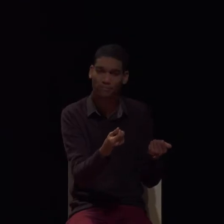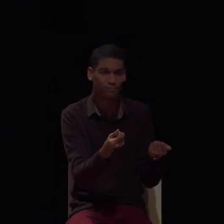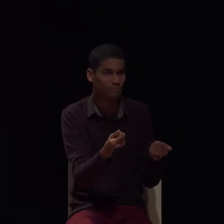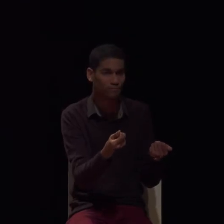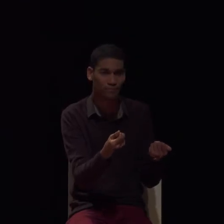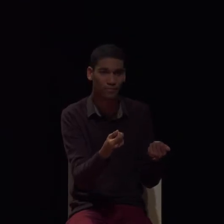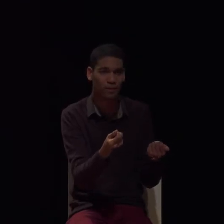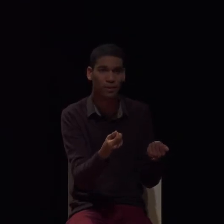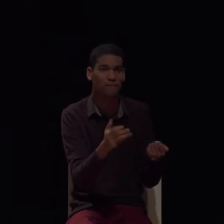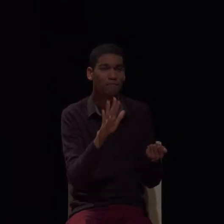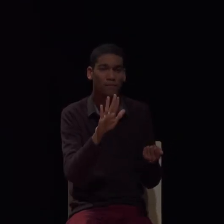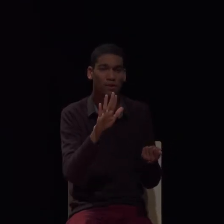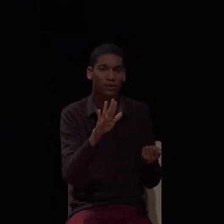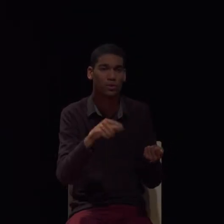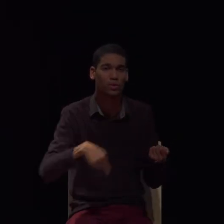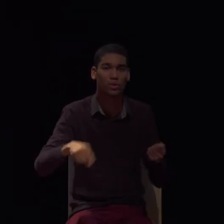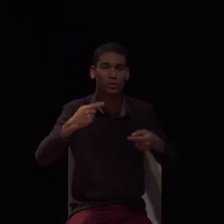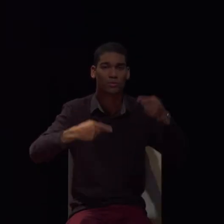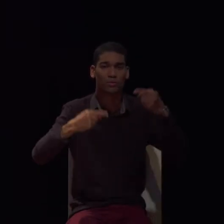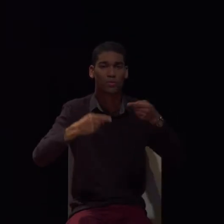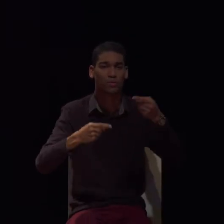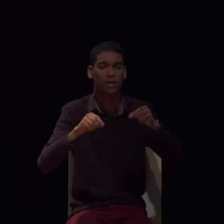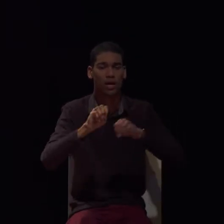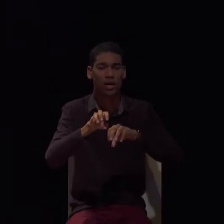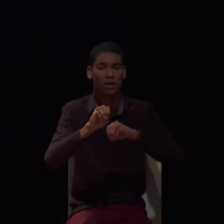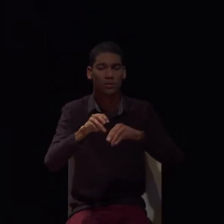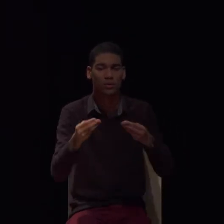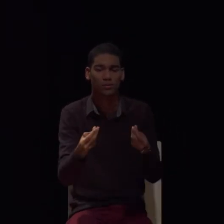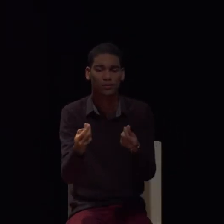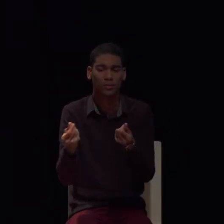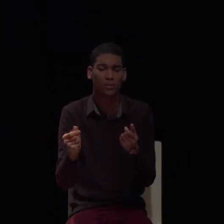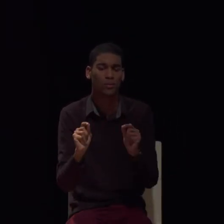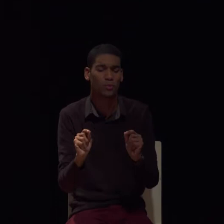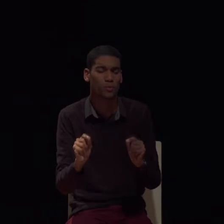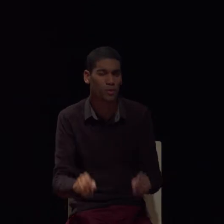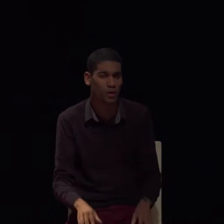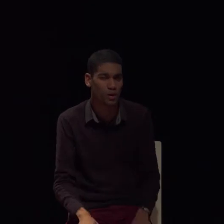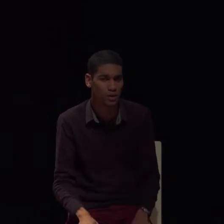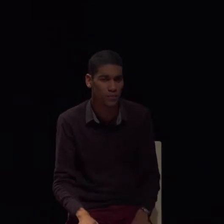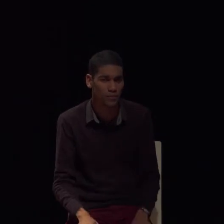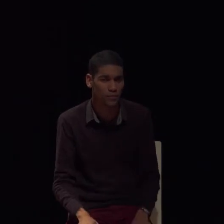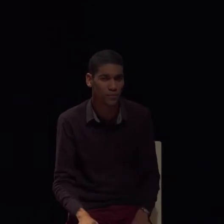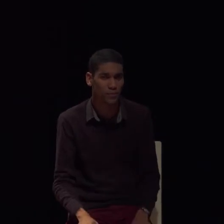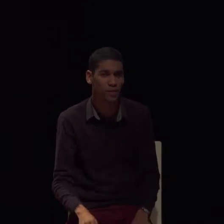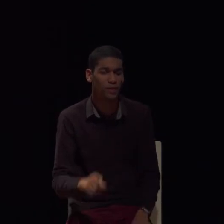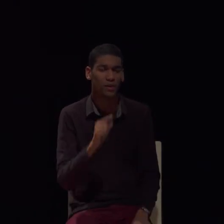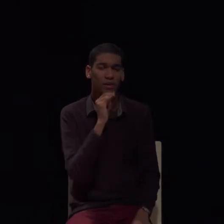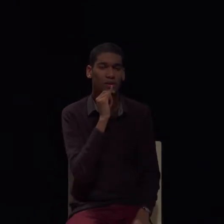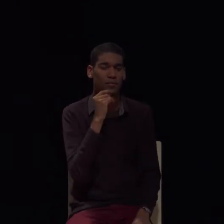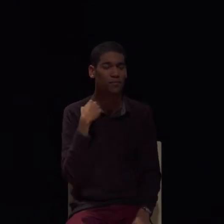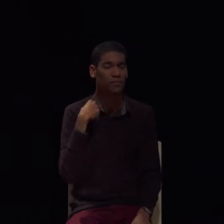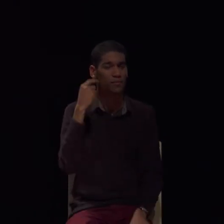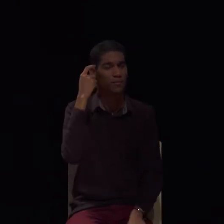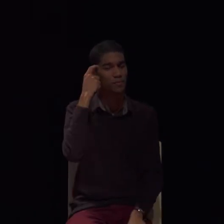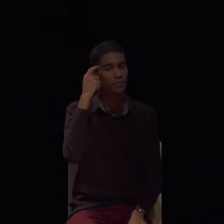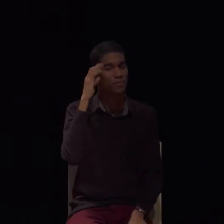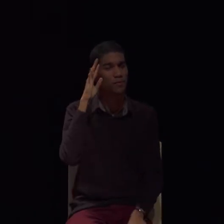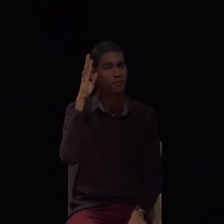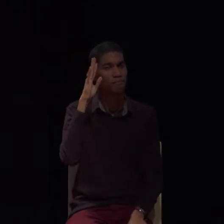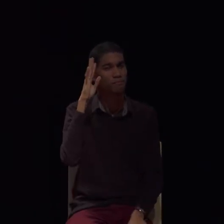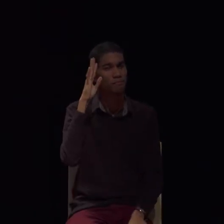que é qualidade educacional até que ponto a gente pensar a